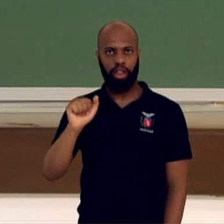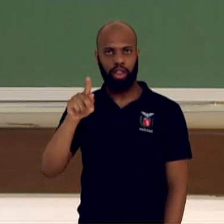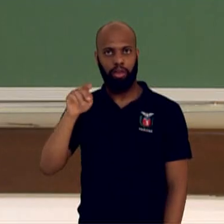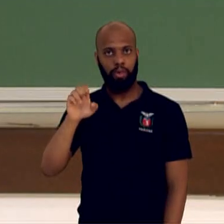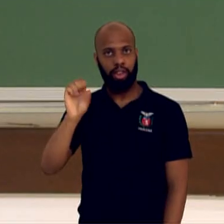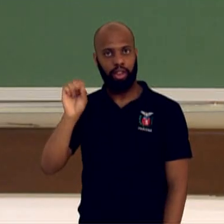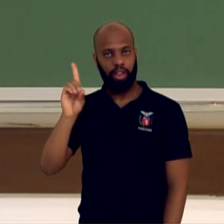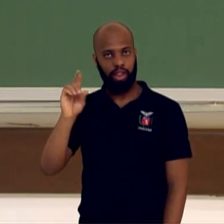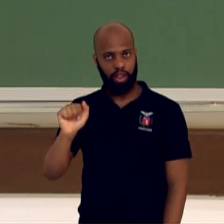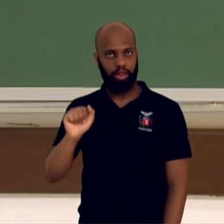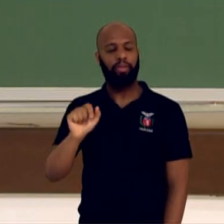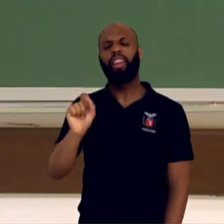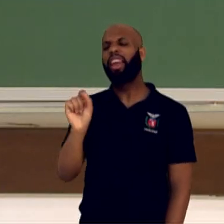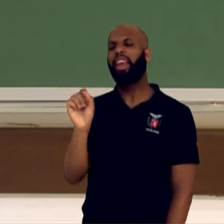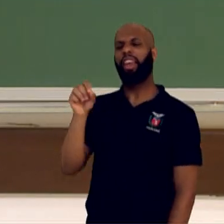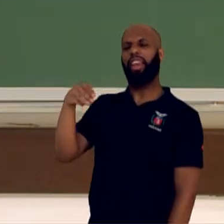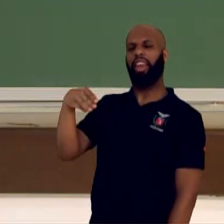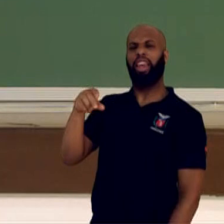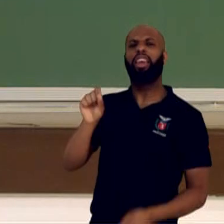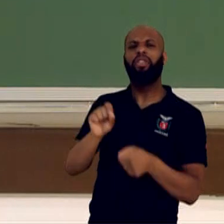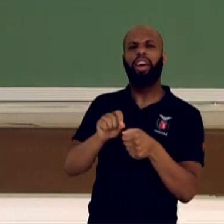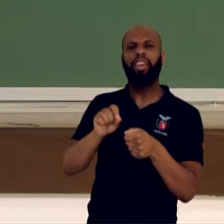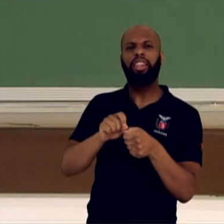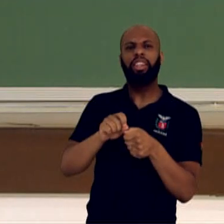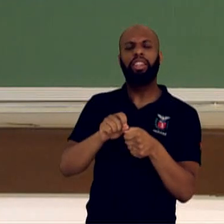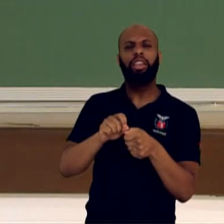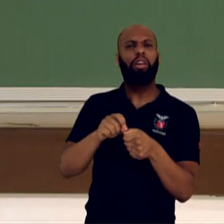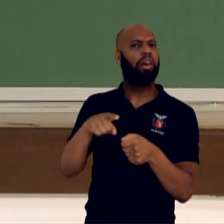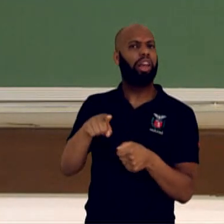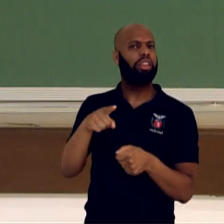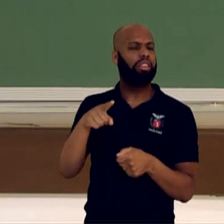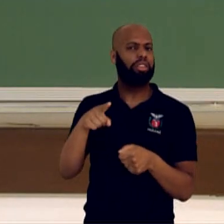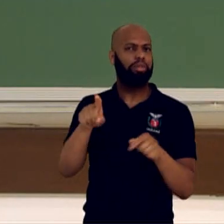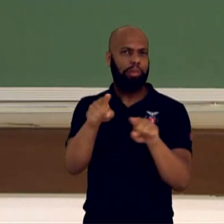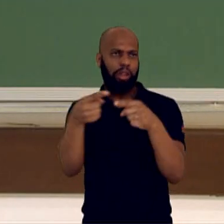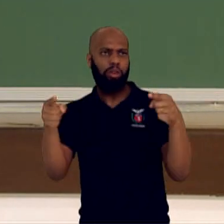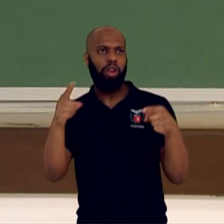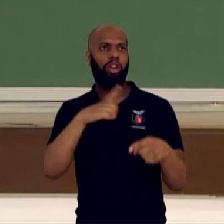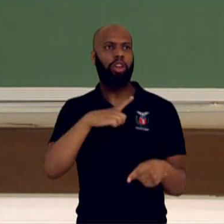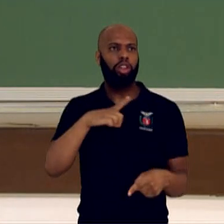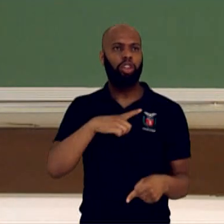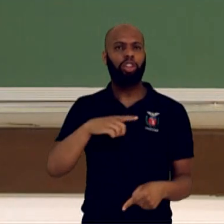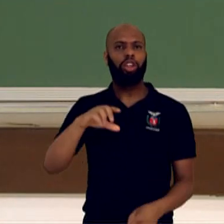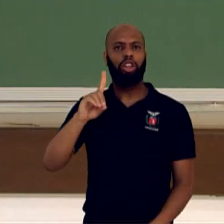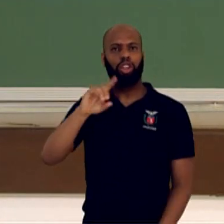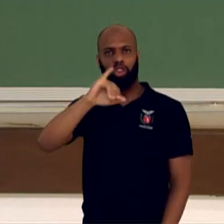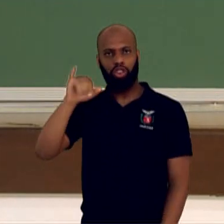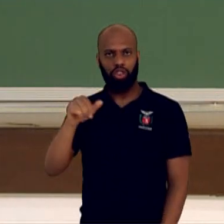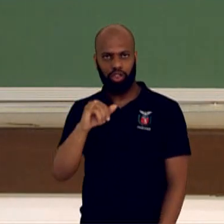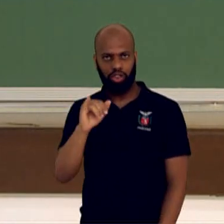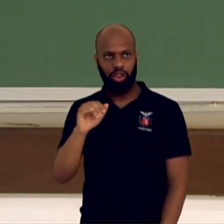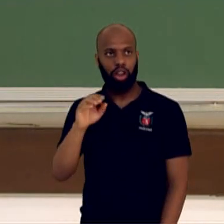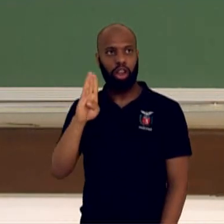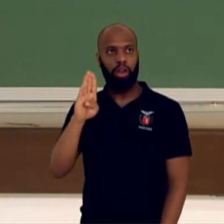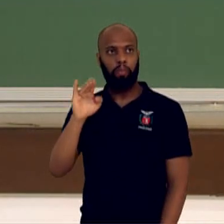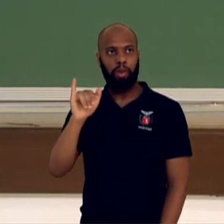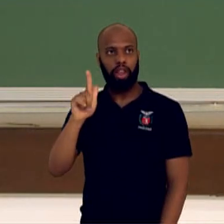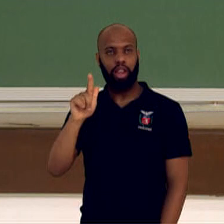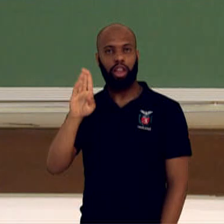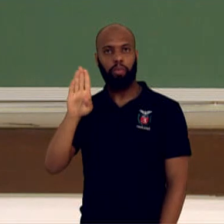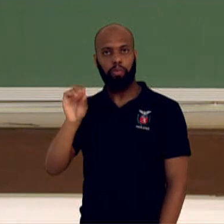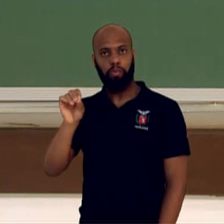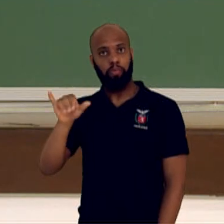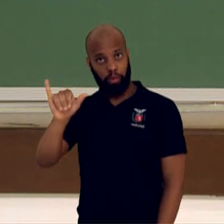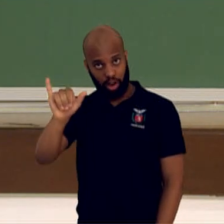pesada. E quem é que levava este som? Era o DJ Big Boy, né, que era responsável por toda a festa. Então, aí a gente já viu